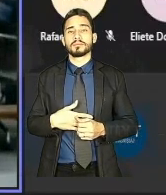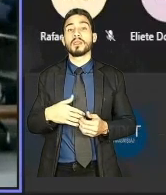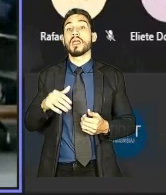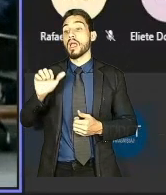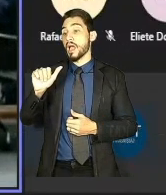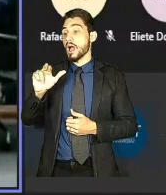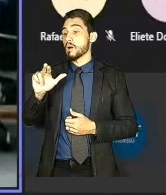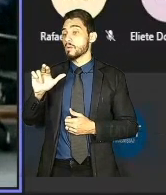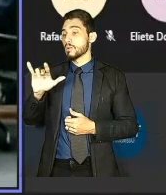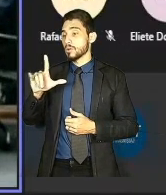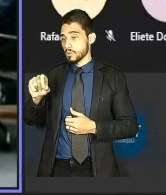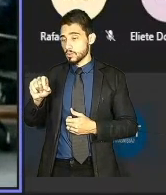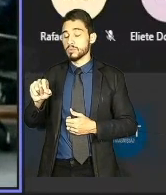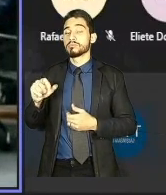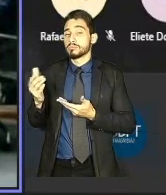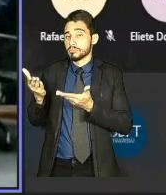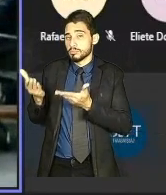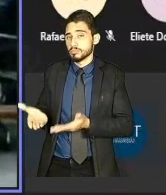Doutor Auro,